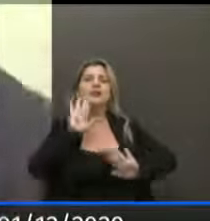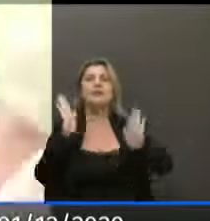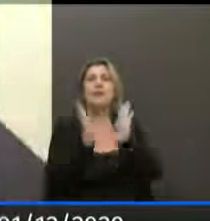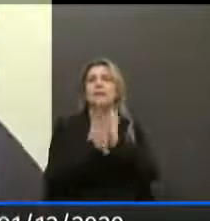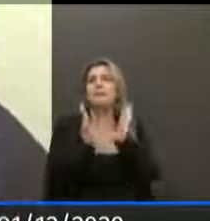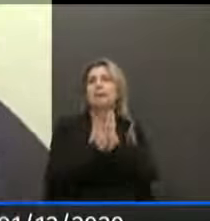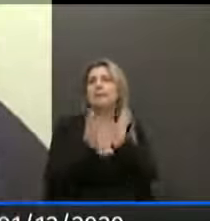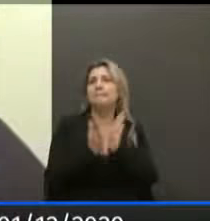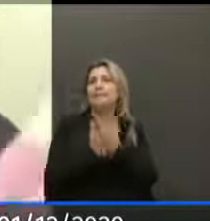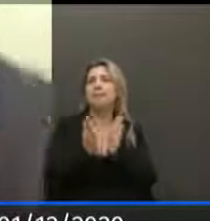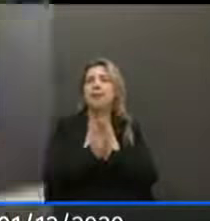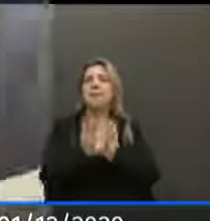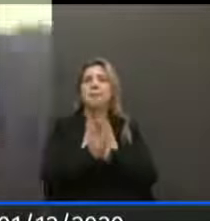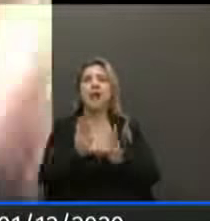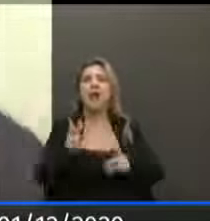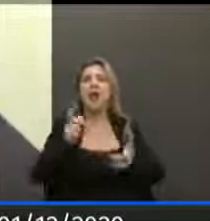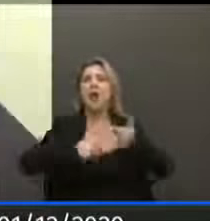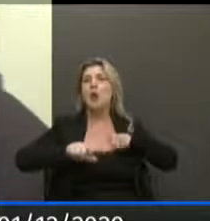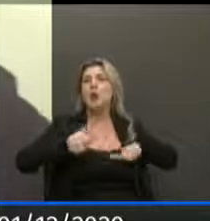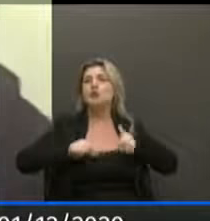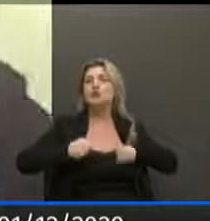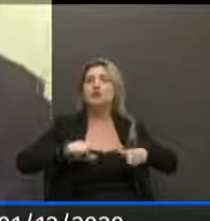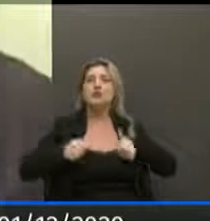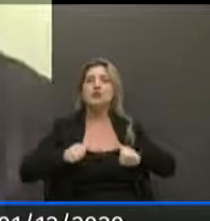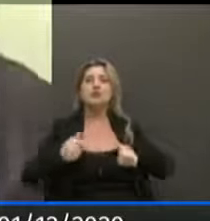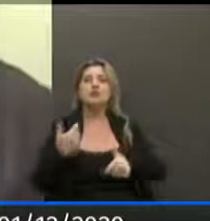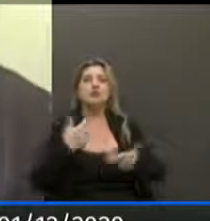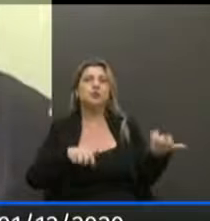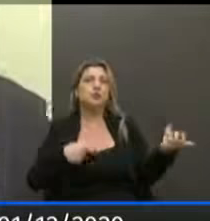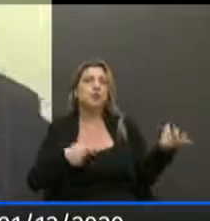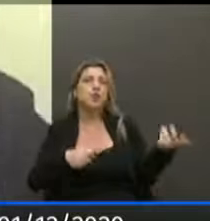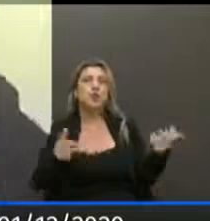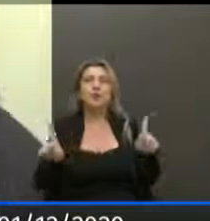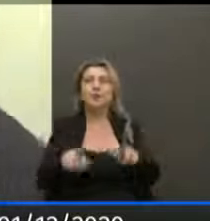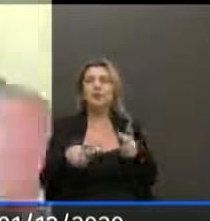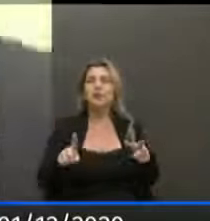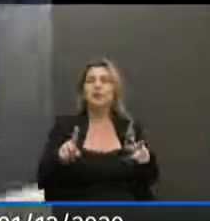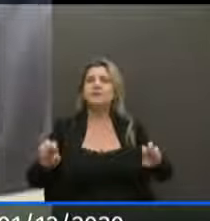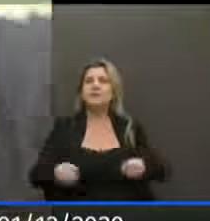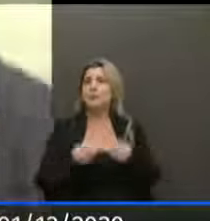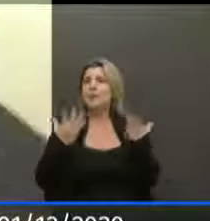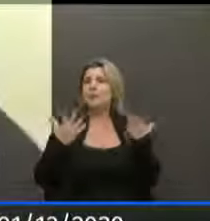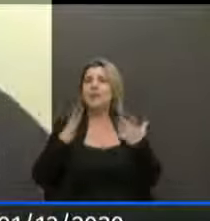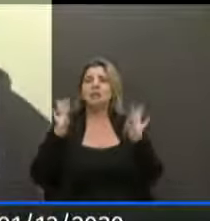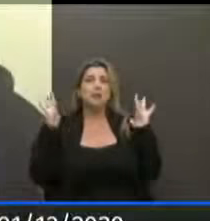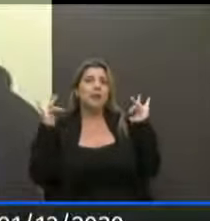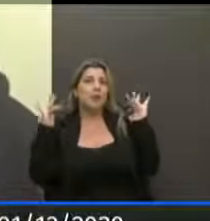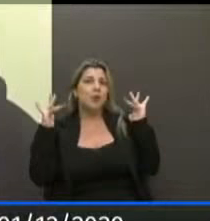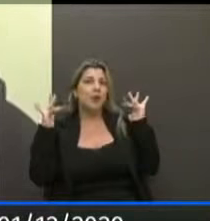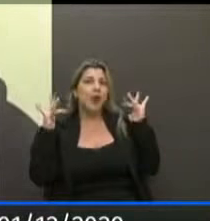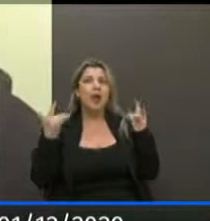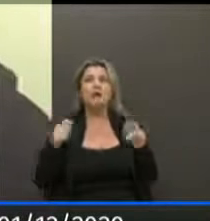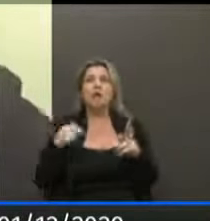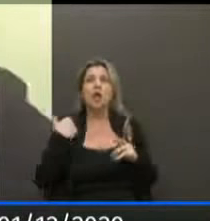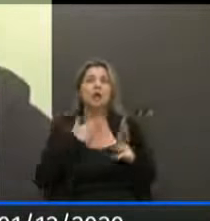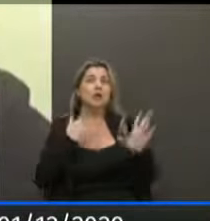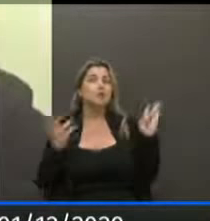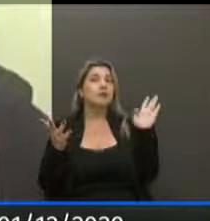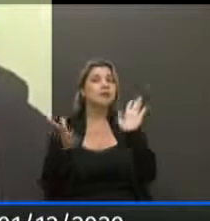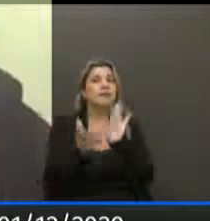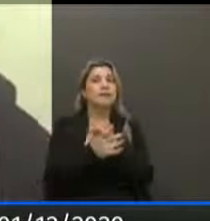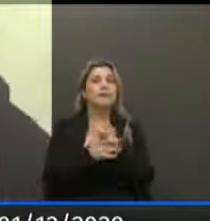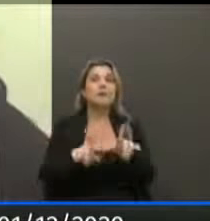apresentando, alagrando o meu momento, toca uma música aí para nós, faz uma homenagem para minha namorada, faz uma homenagem para o nosso casamento, mas